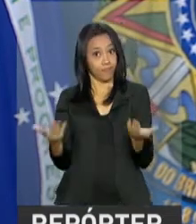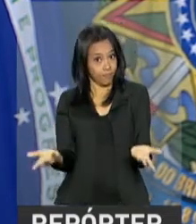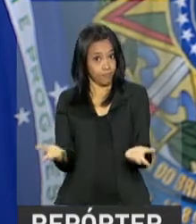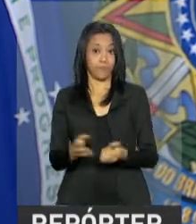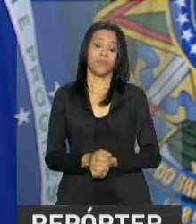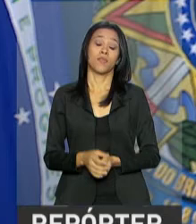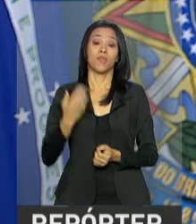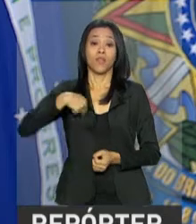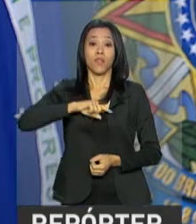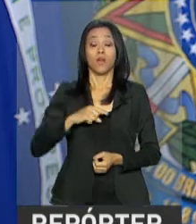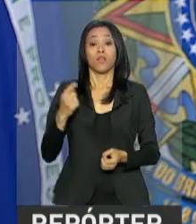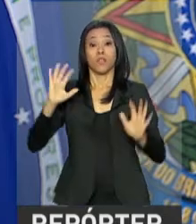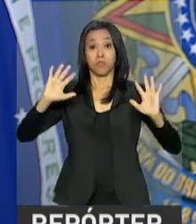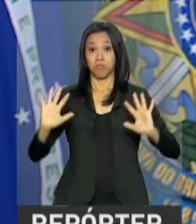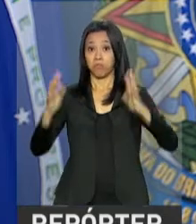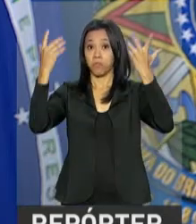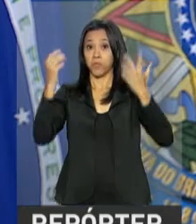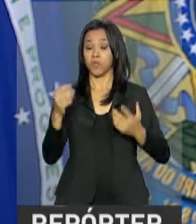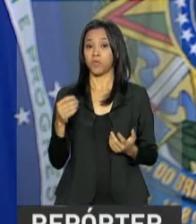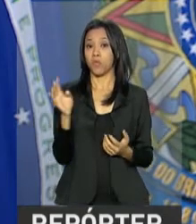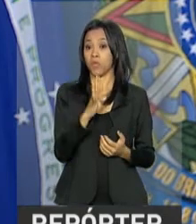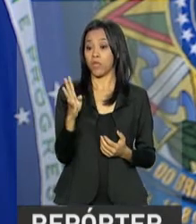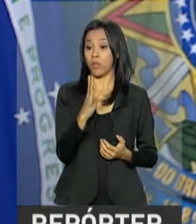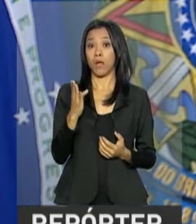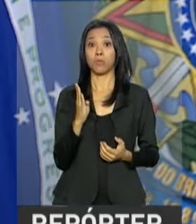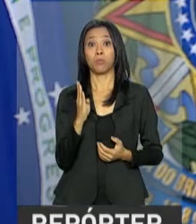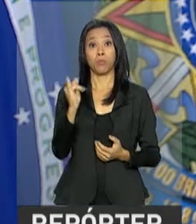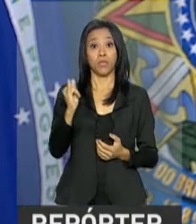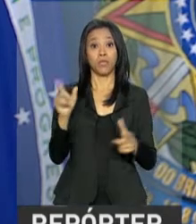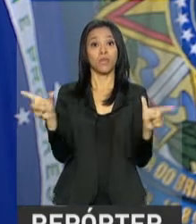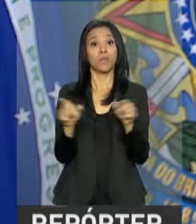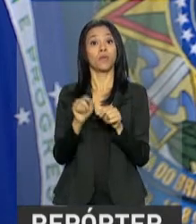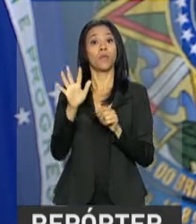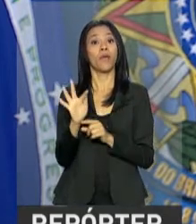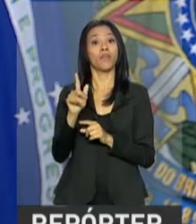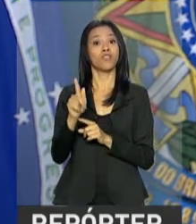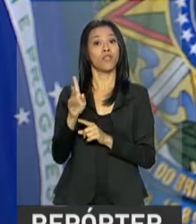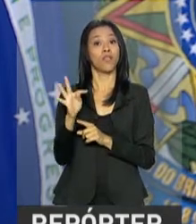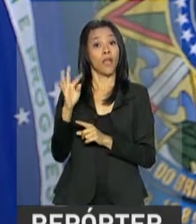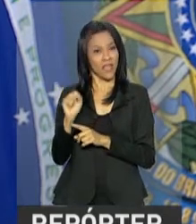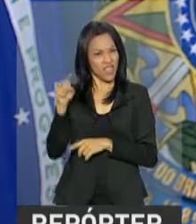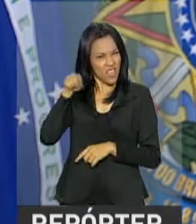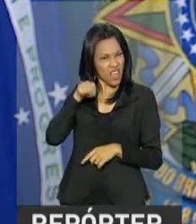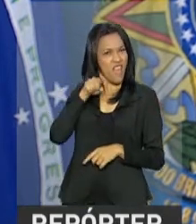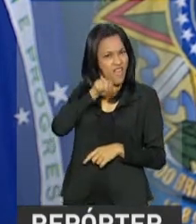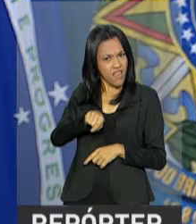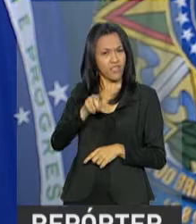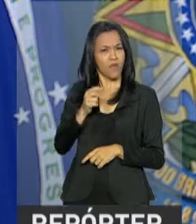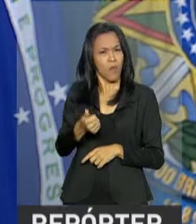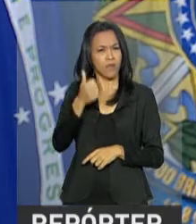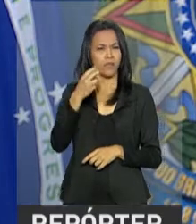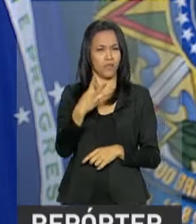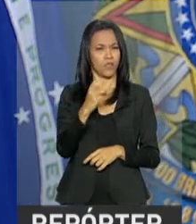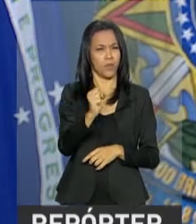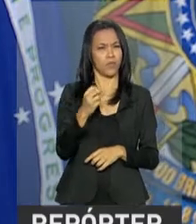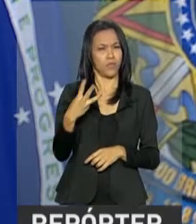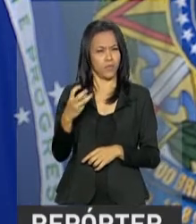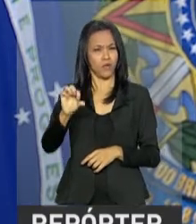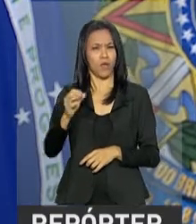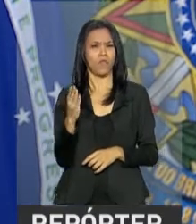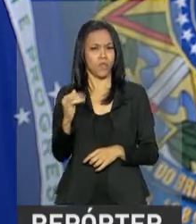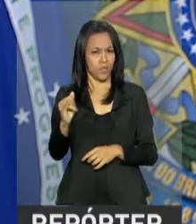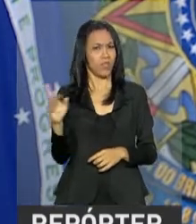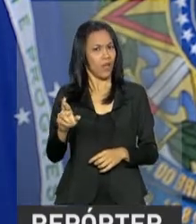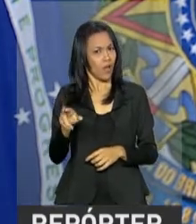muito os 44 bilhões do fundo de garantia mas aqui são quase 38 39 bilhões é de reais